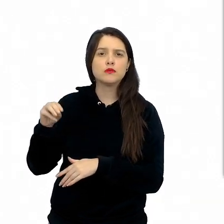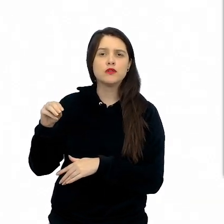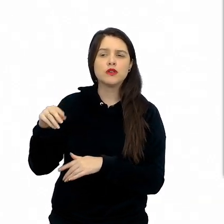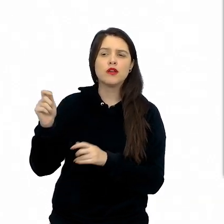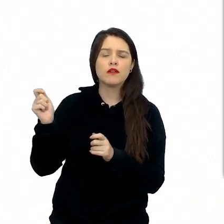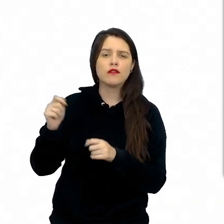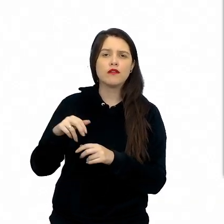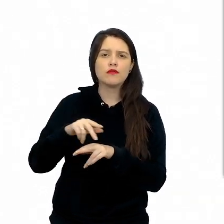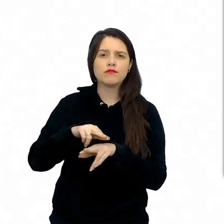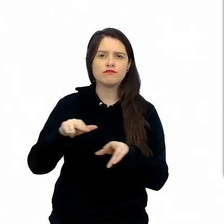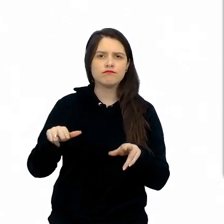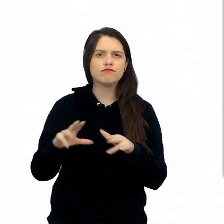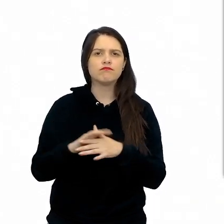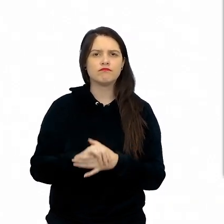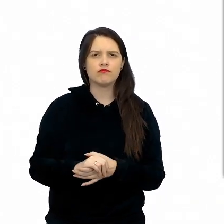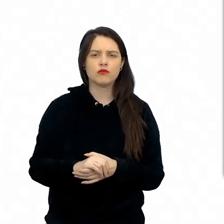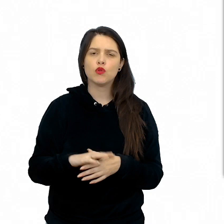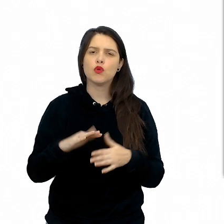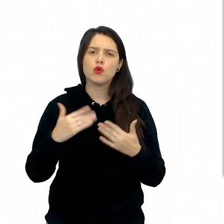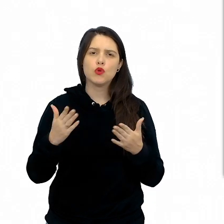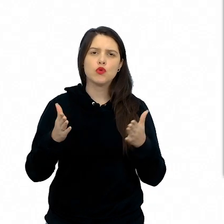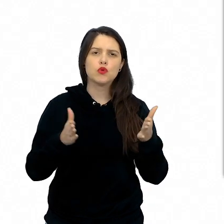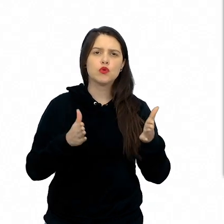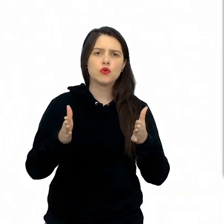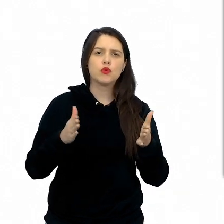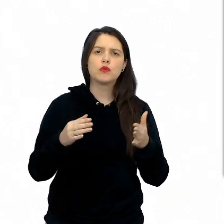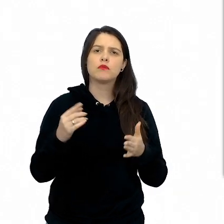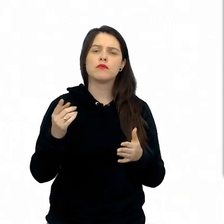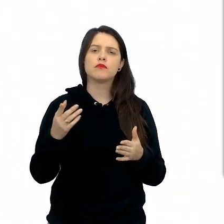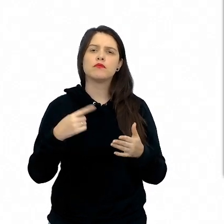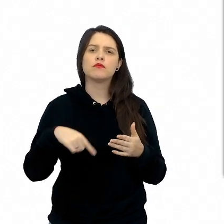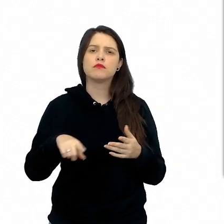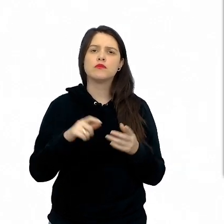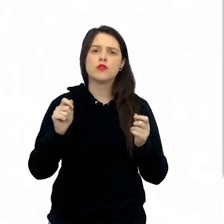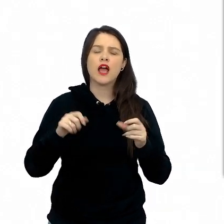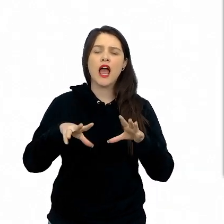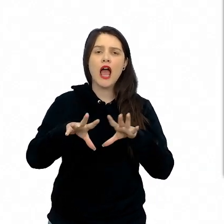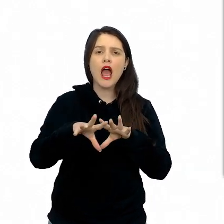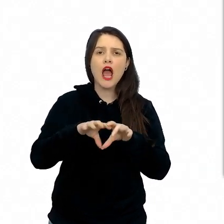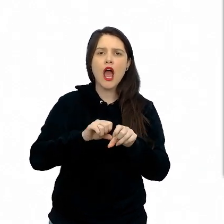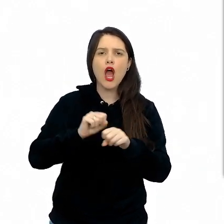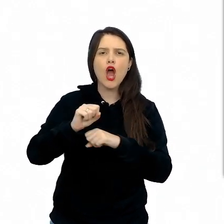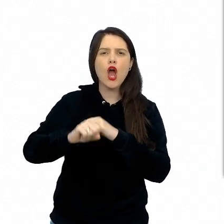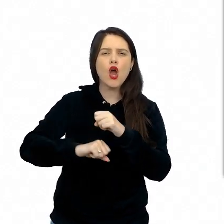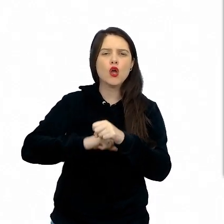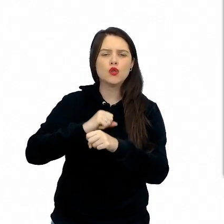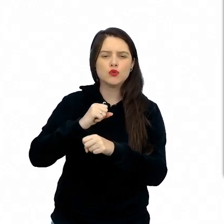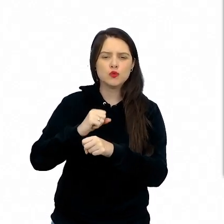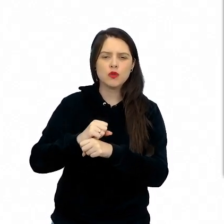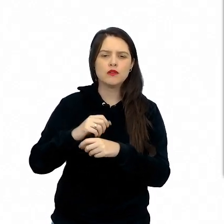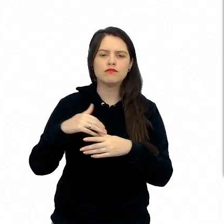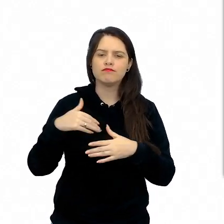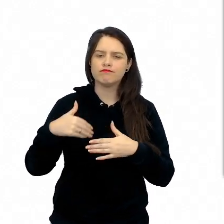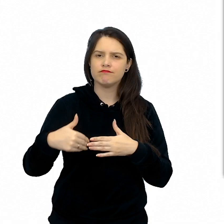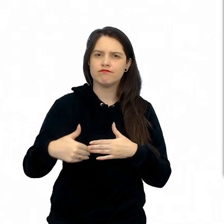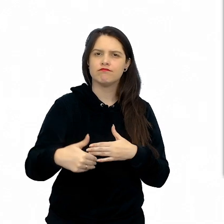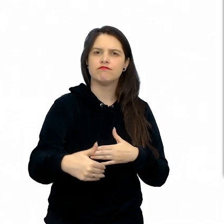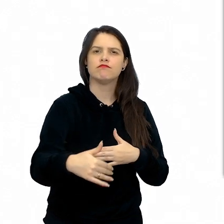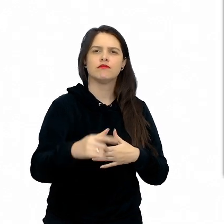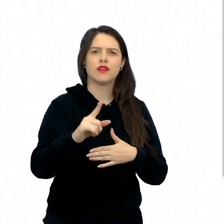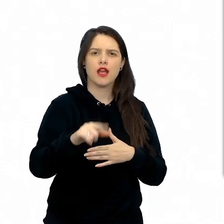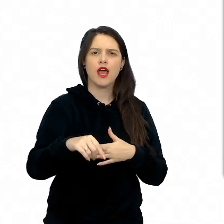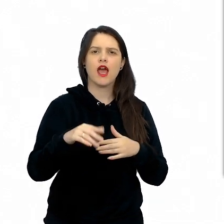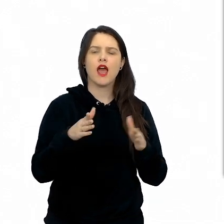esse planejamento. Já na semana B, nós temos a formação do ano e série. Nesse momento